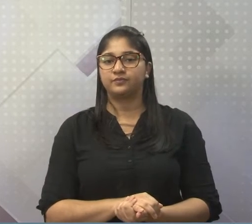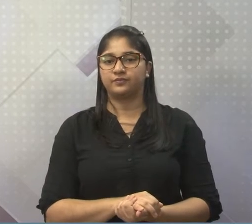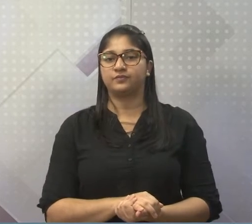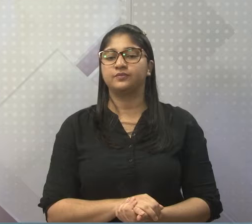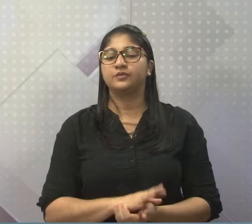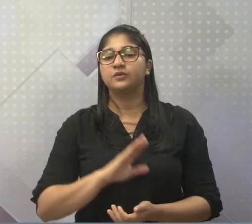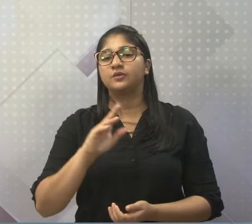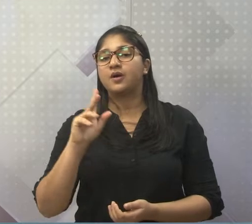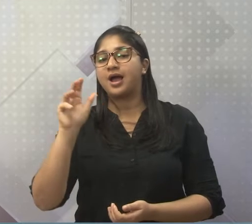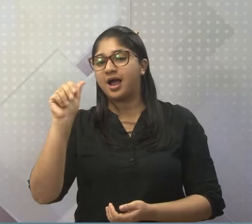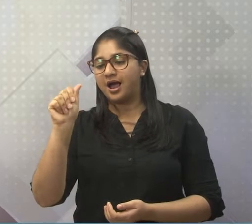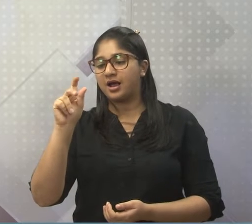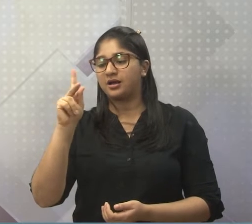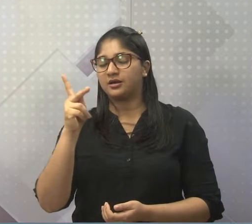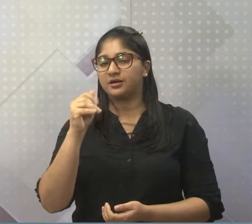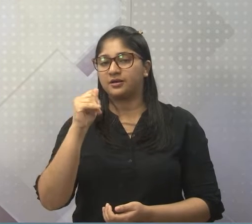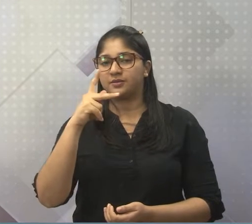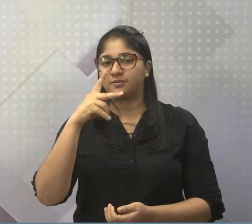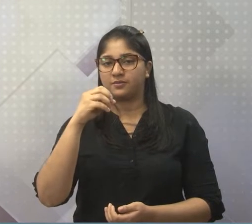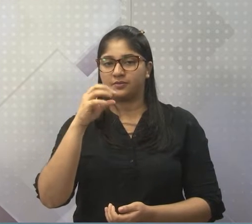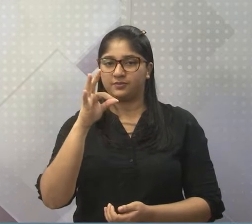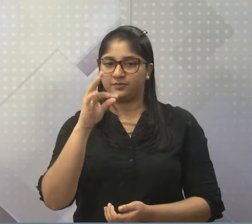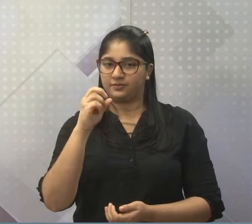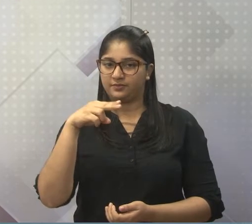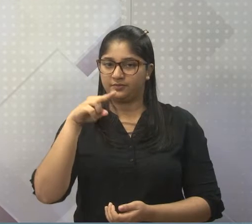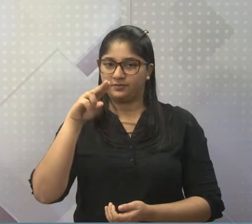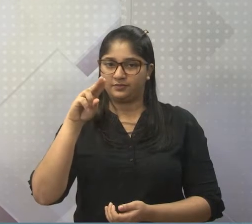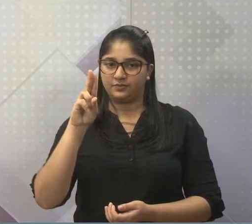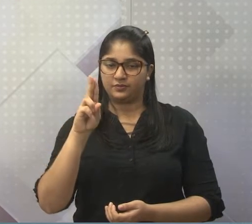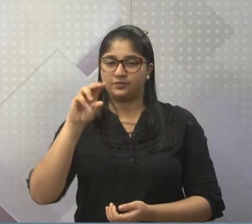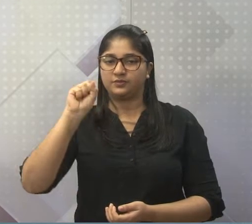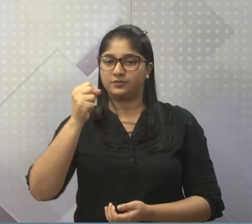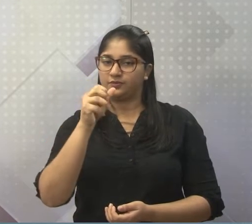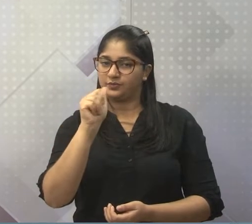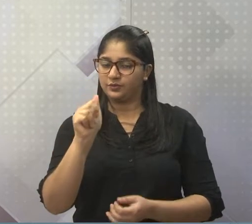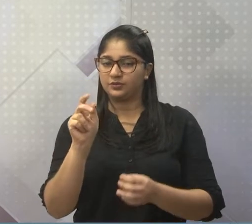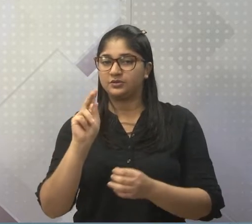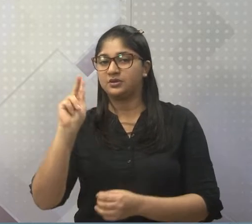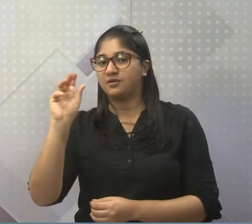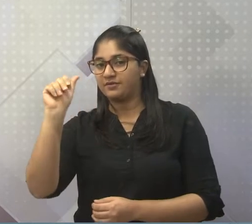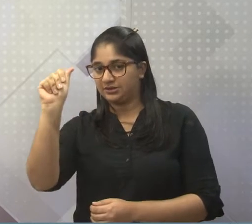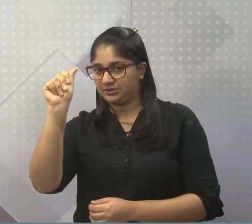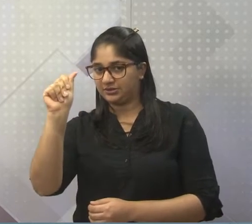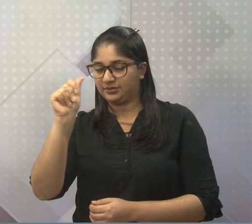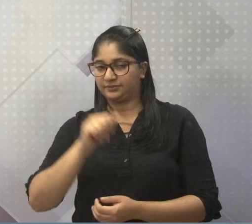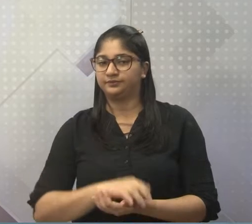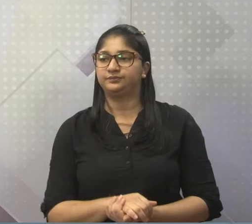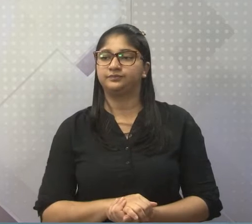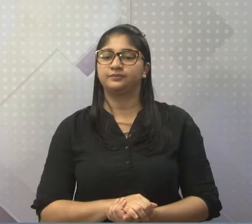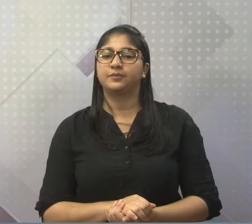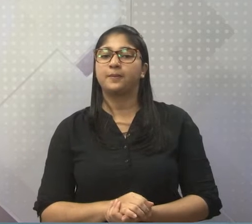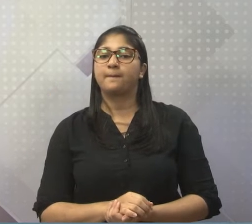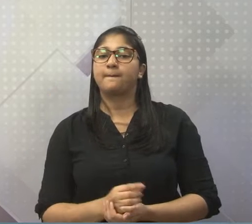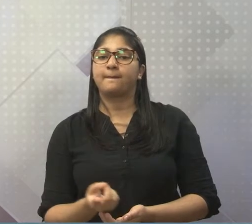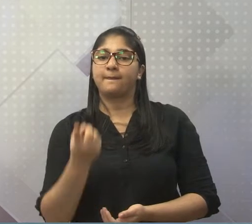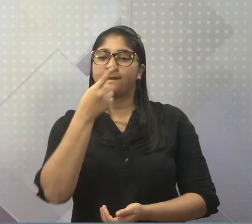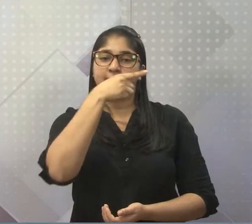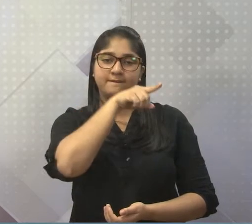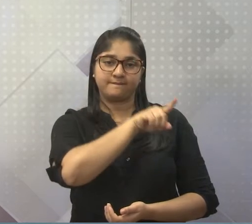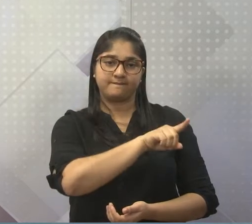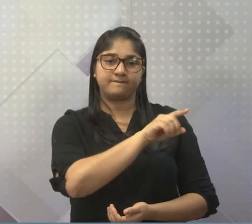hipotenusa de A. Esse lado que está oposto ao ângulo, ao vértice B, vou chamá-lo